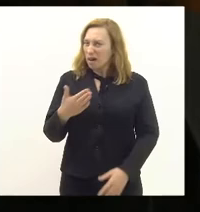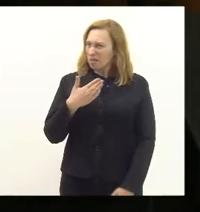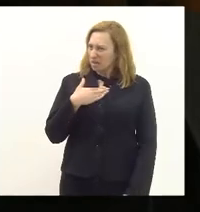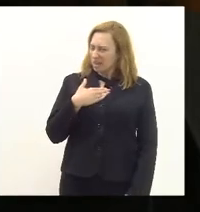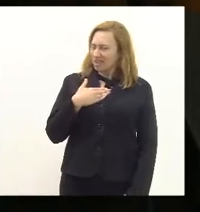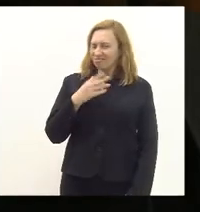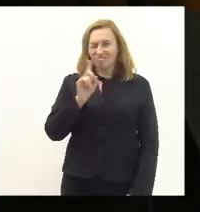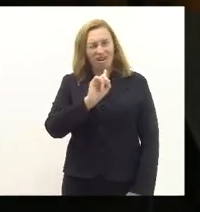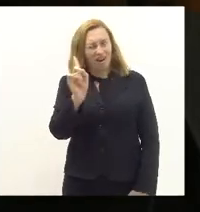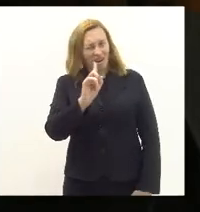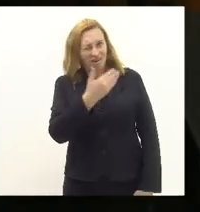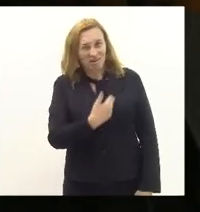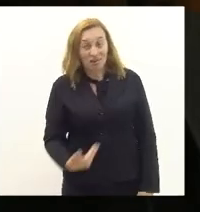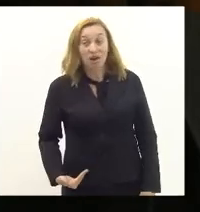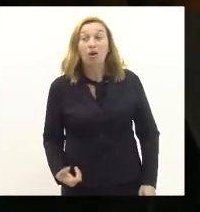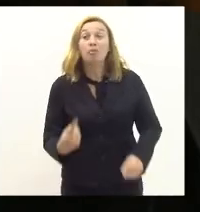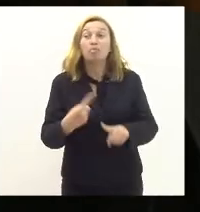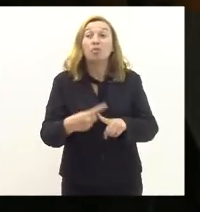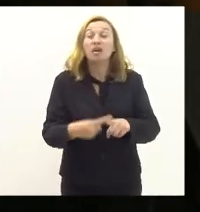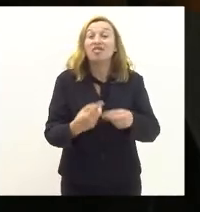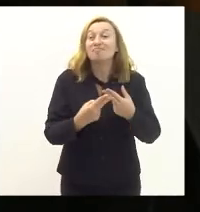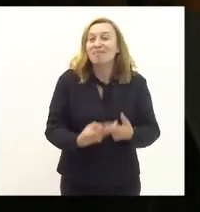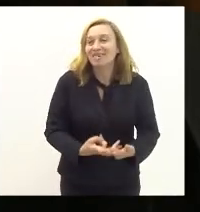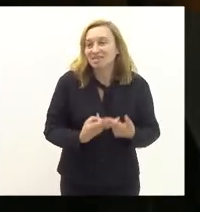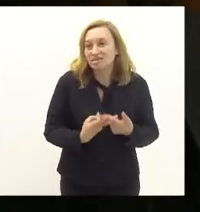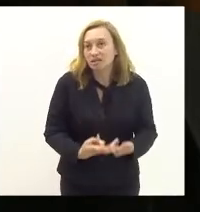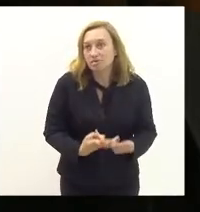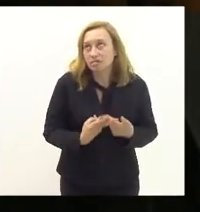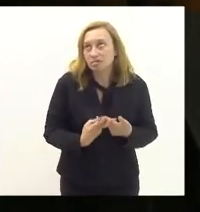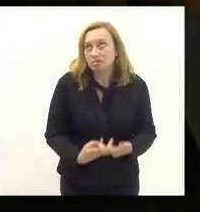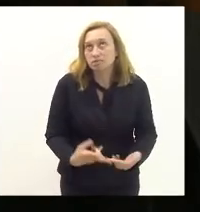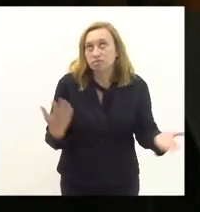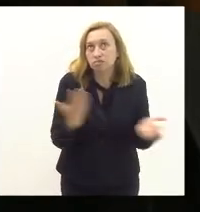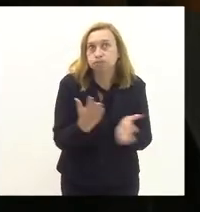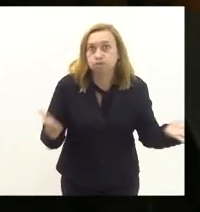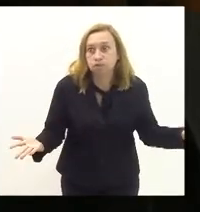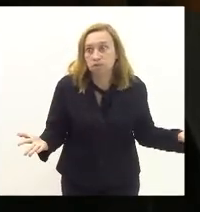não, governador, porque a minha paciência